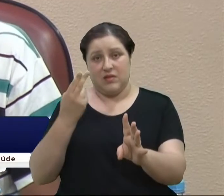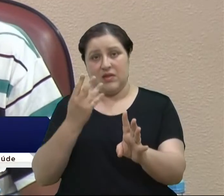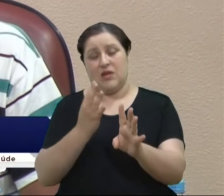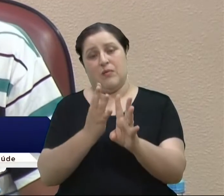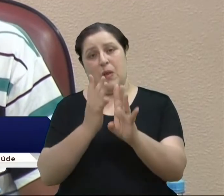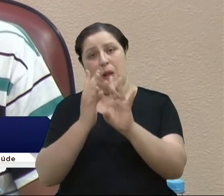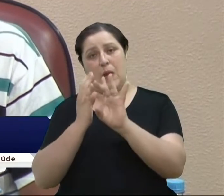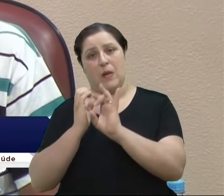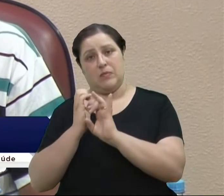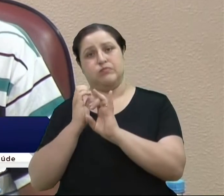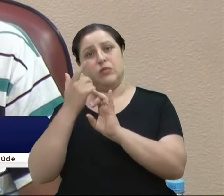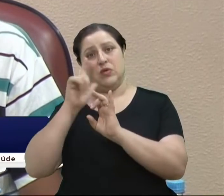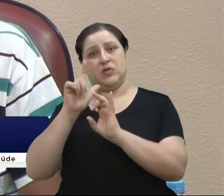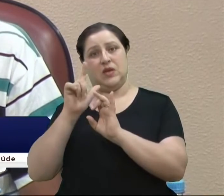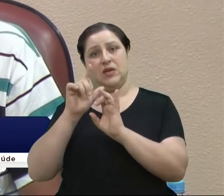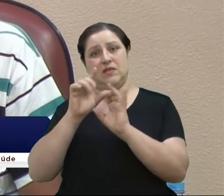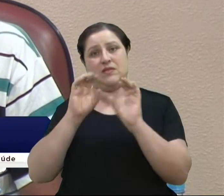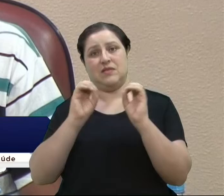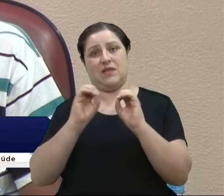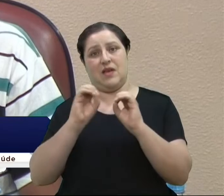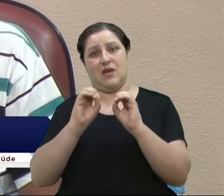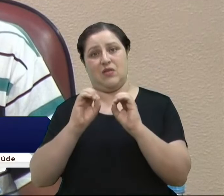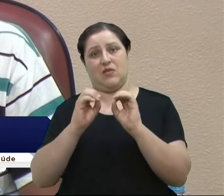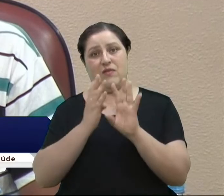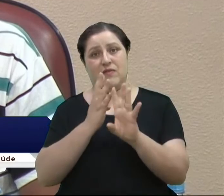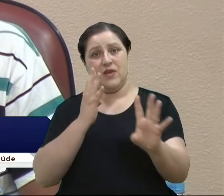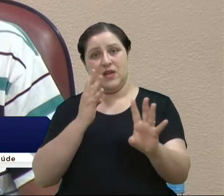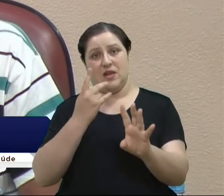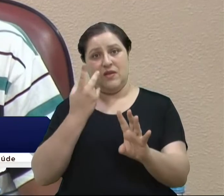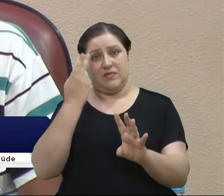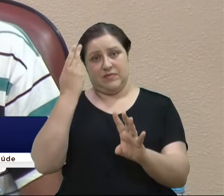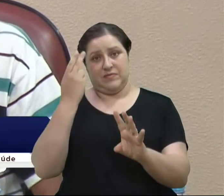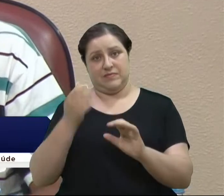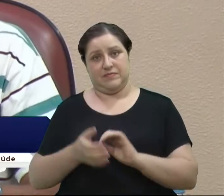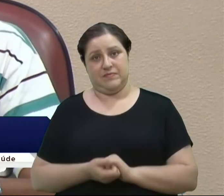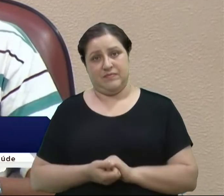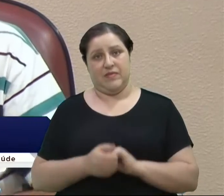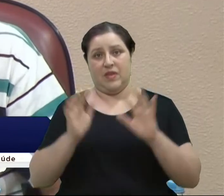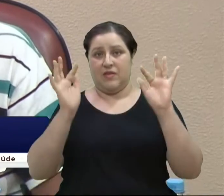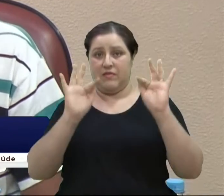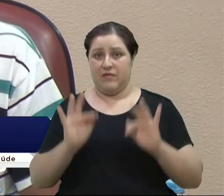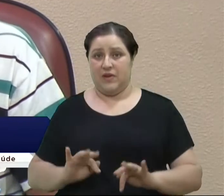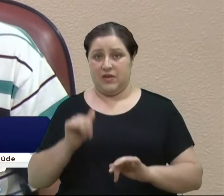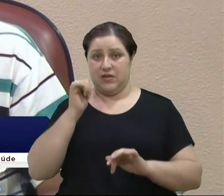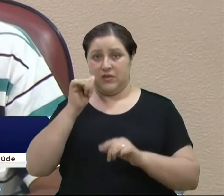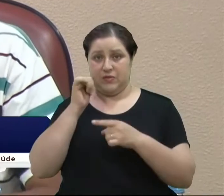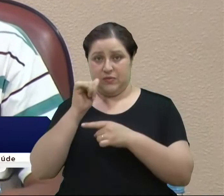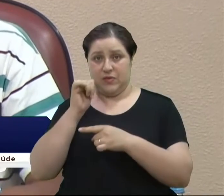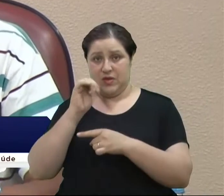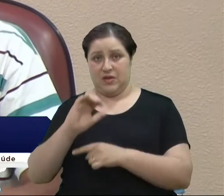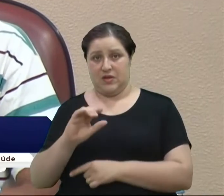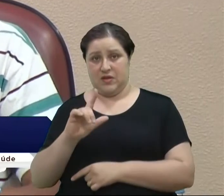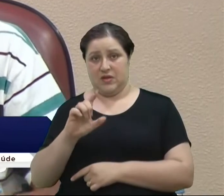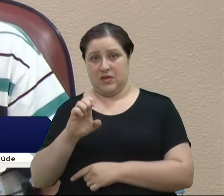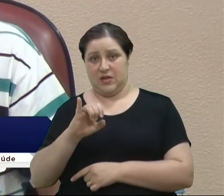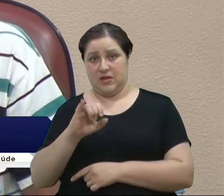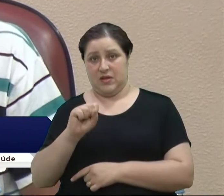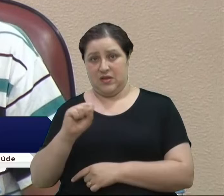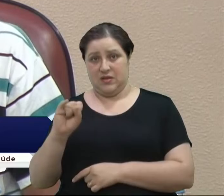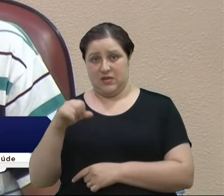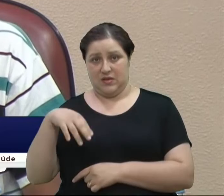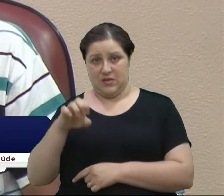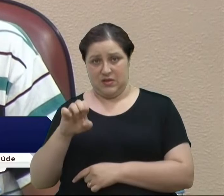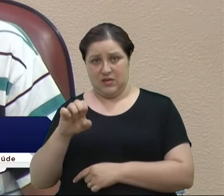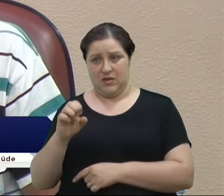presente também. A gente fica feliz da Cristiane em trazer uma boa notícia de muitas mal notícias que a gente